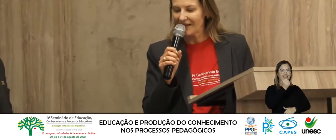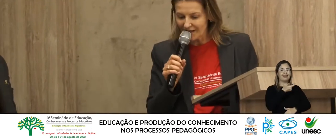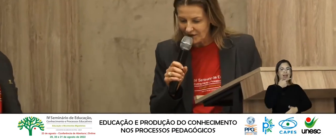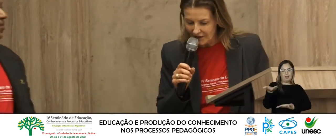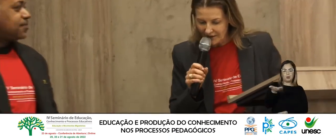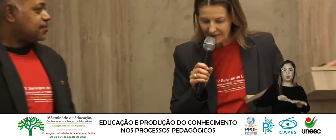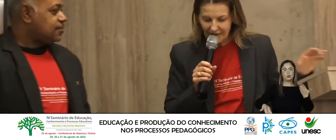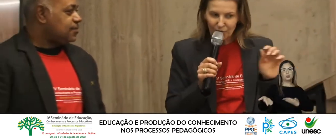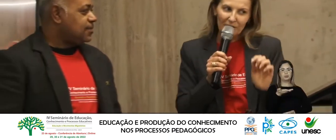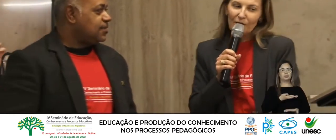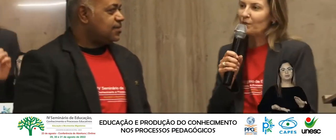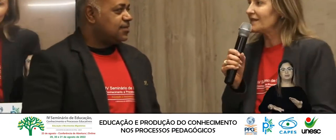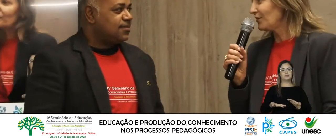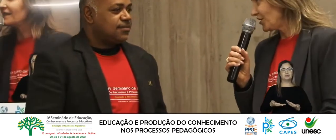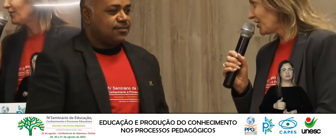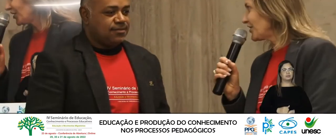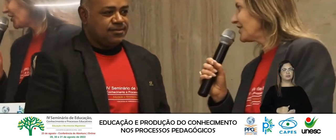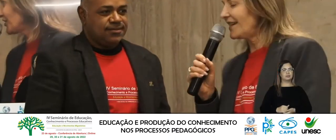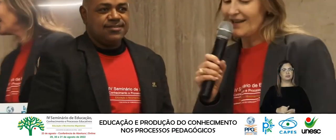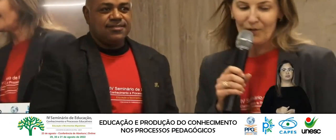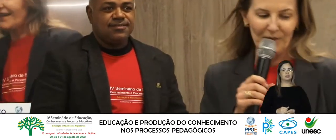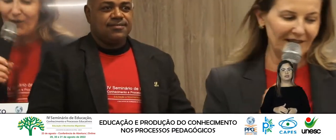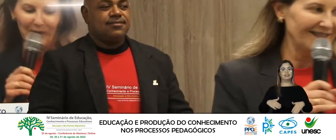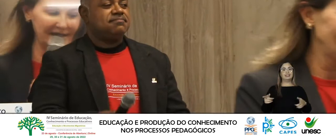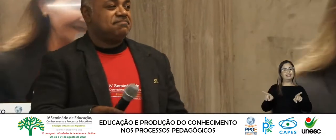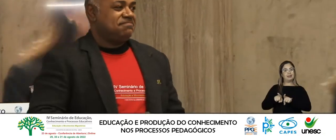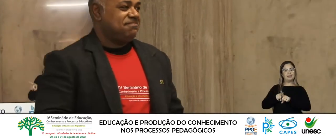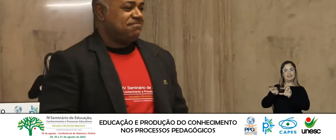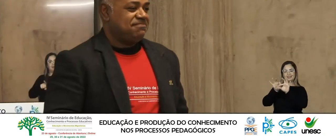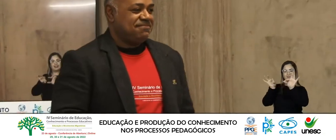Até em nome Da comissão A gente quer te entregar Uma